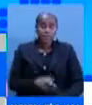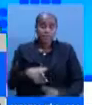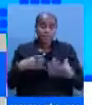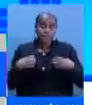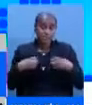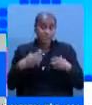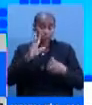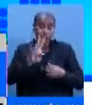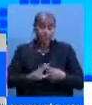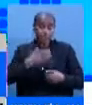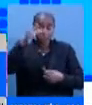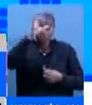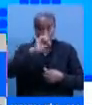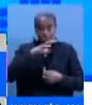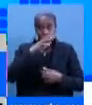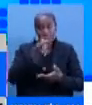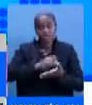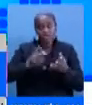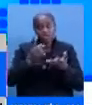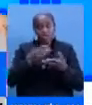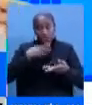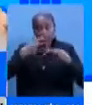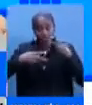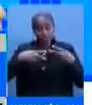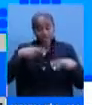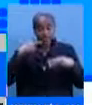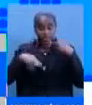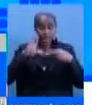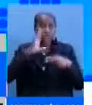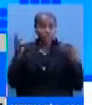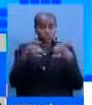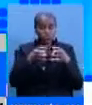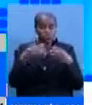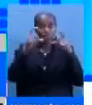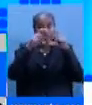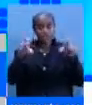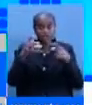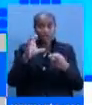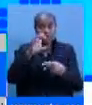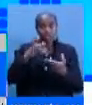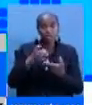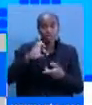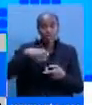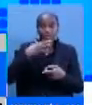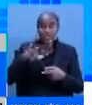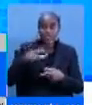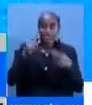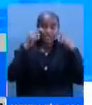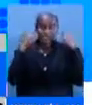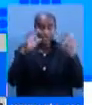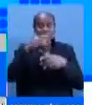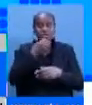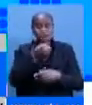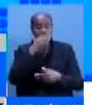E na sexta-feira, o vice-primeiro-ministro jantou com um grupo de empresários nacionais e estrangeiros que investem aqui em Cabo Verde para explicar a estratégia do